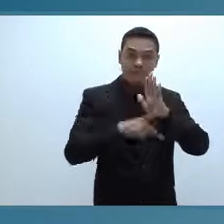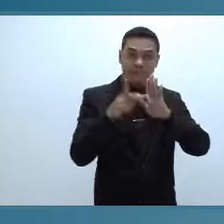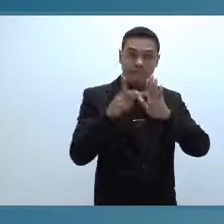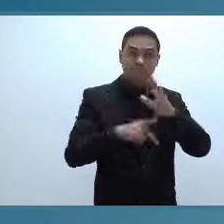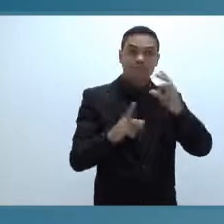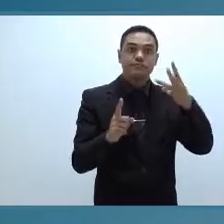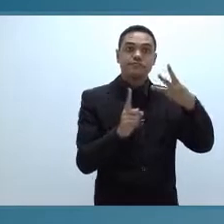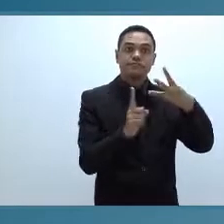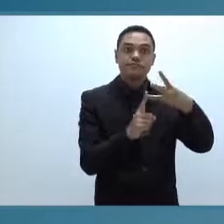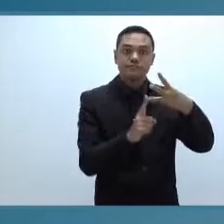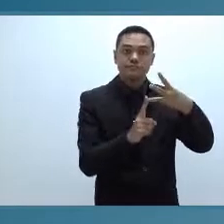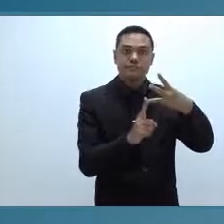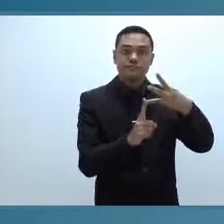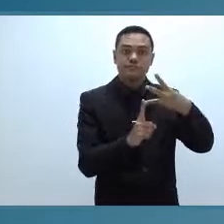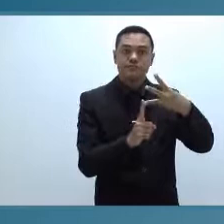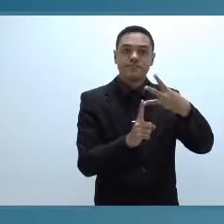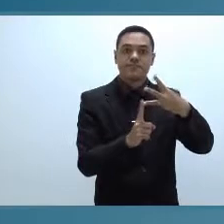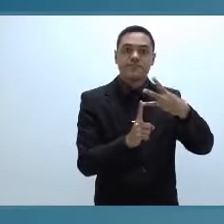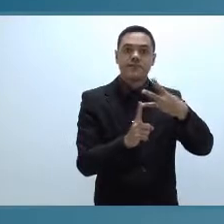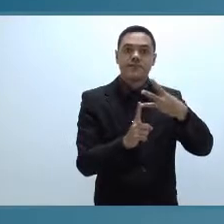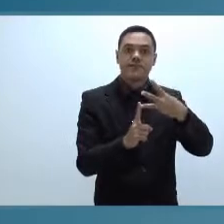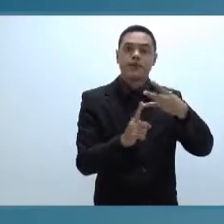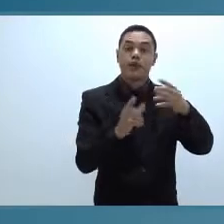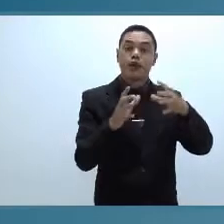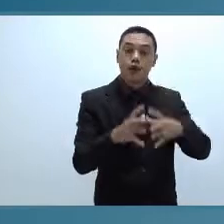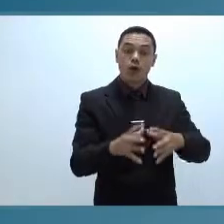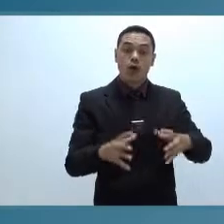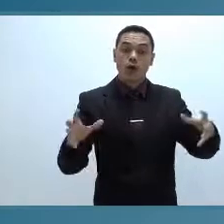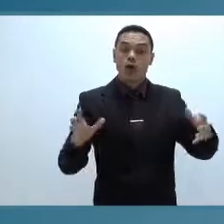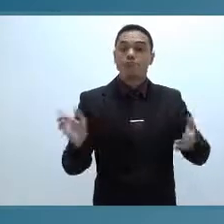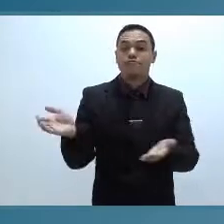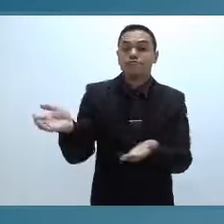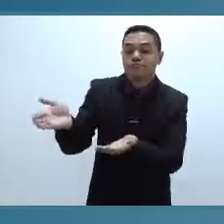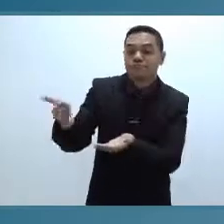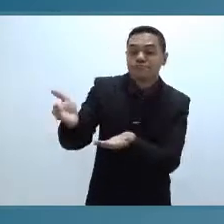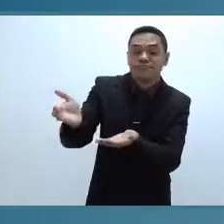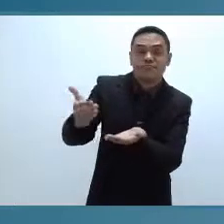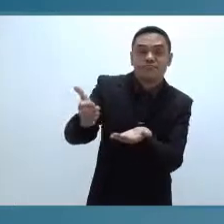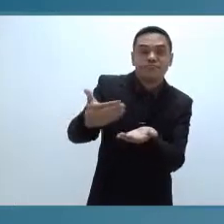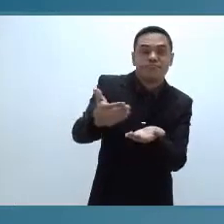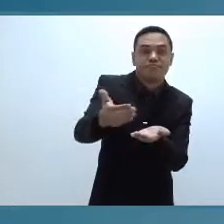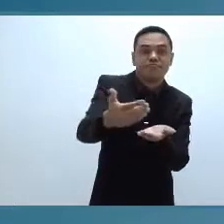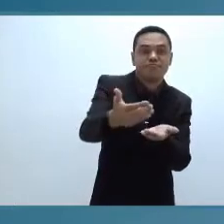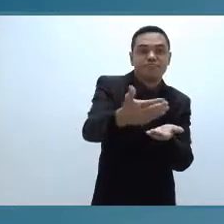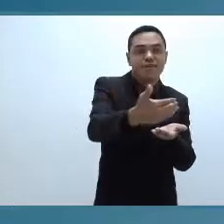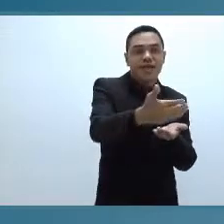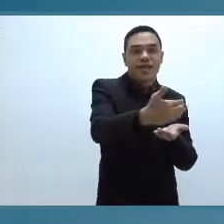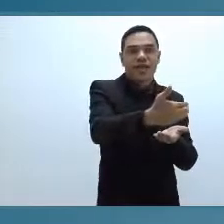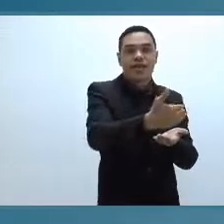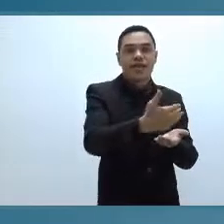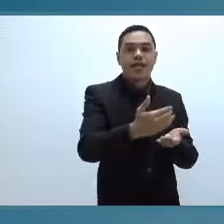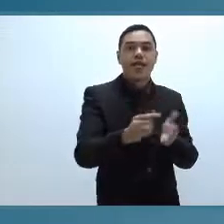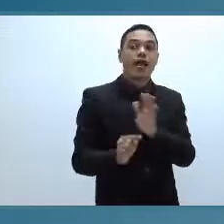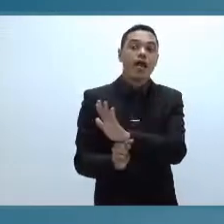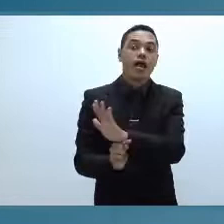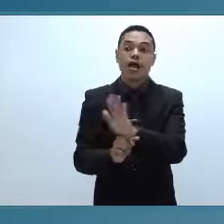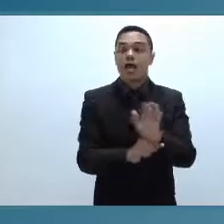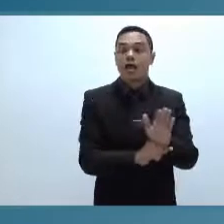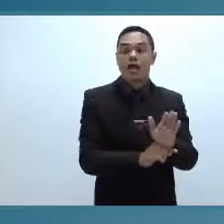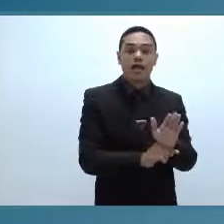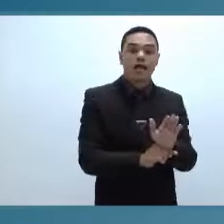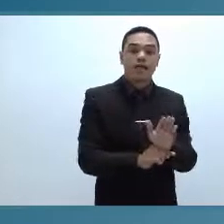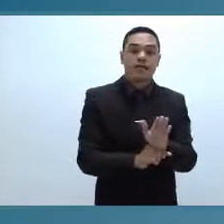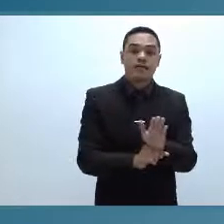arrecadação. Estima-se que a adoção desse mecanismo possibilitará a redução do número de